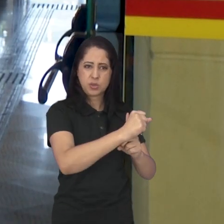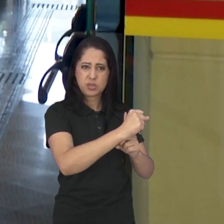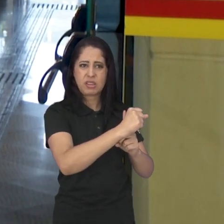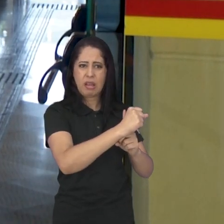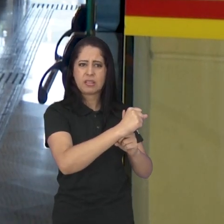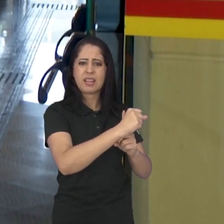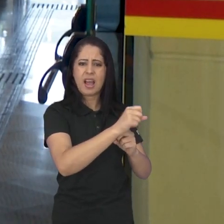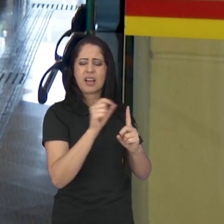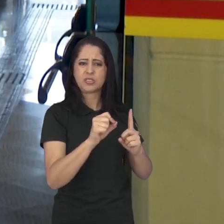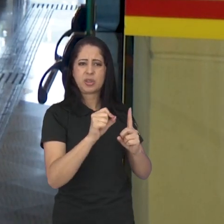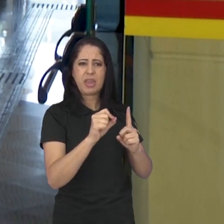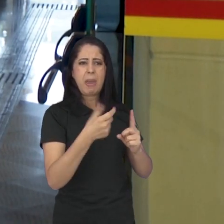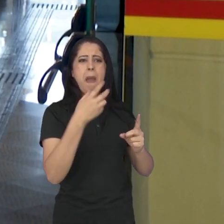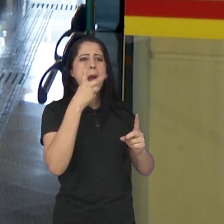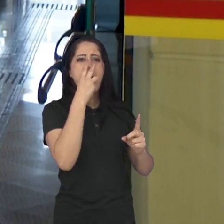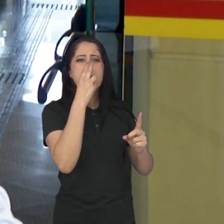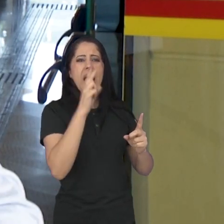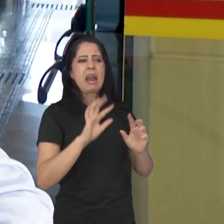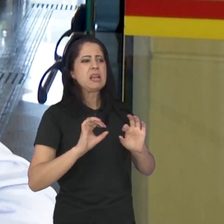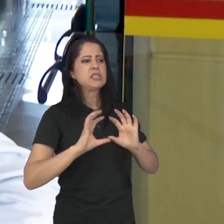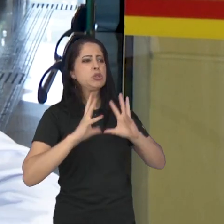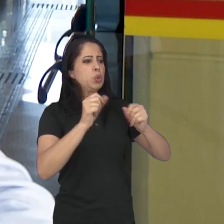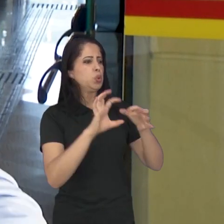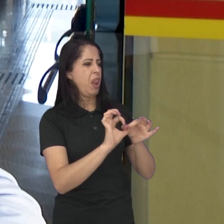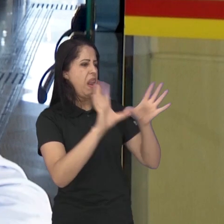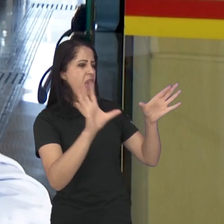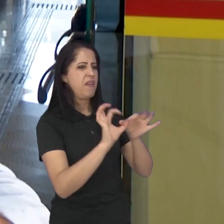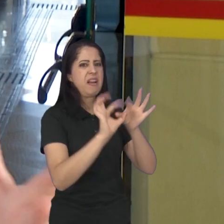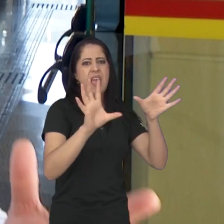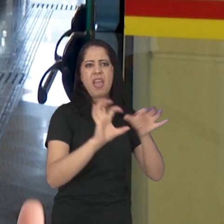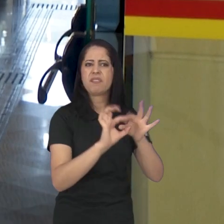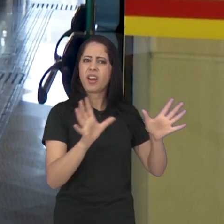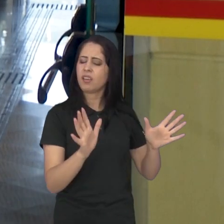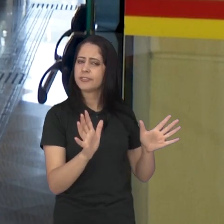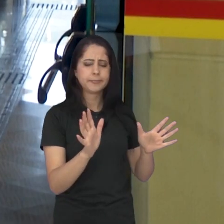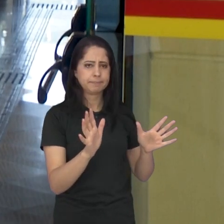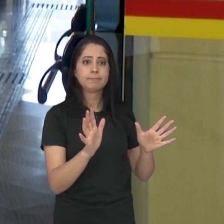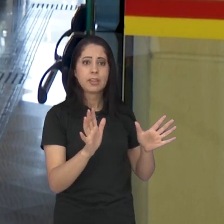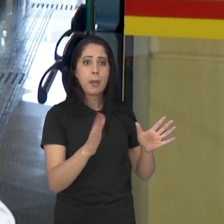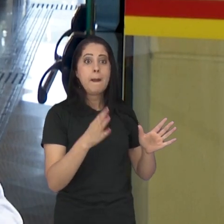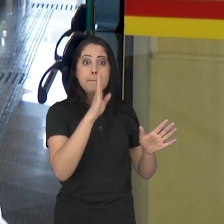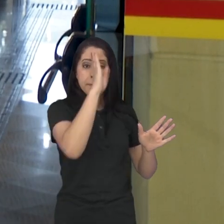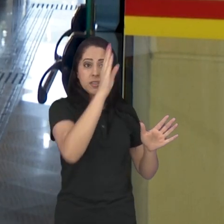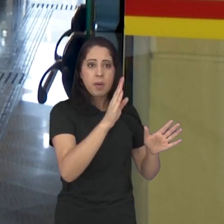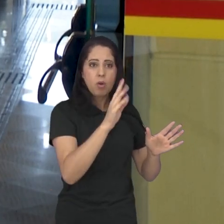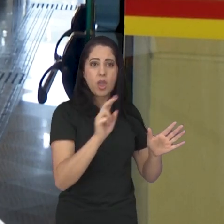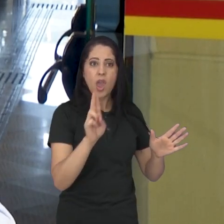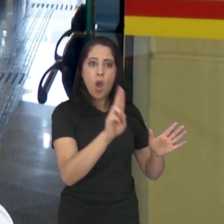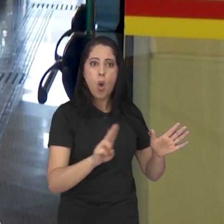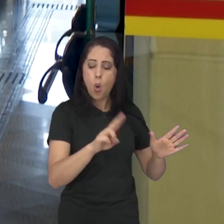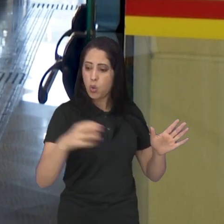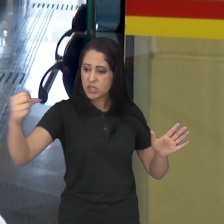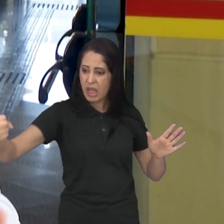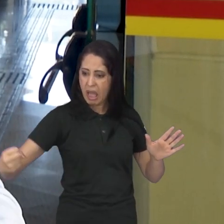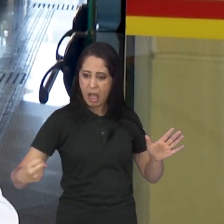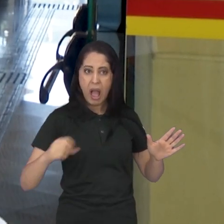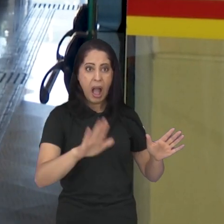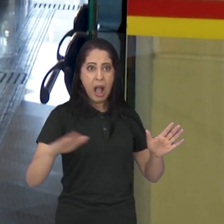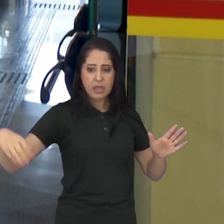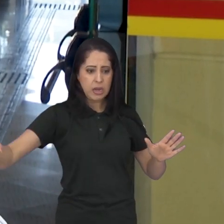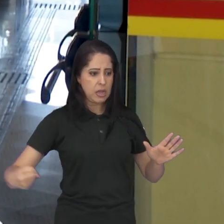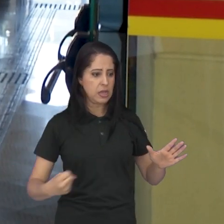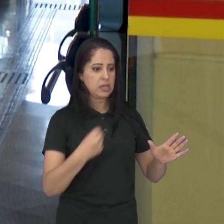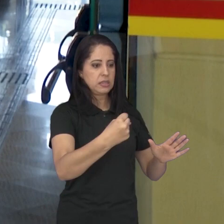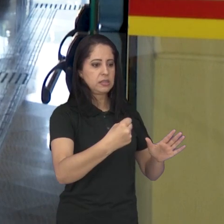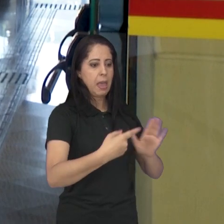da sociedade, uma liberação de tudo na sociedade, e principalmente utilizando-se das